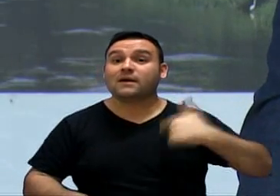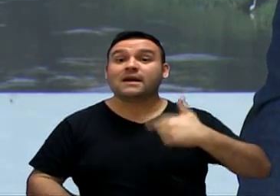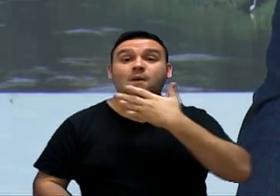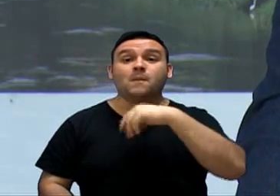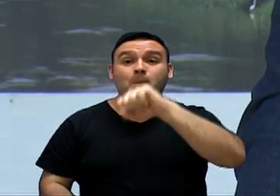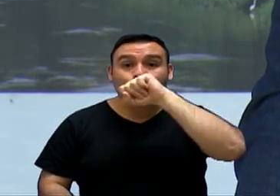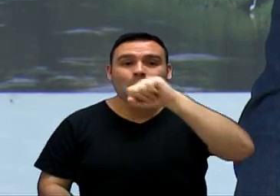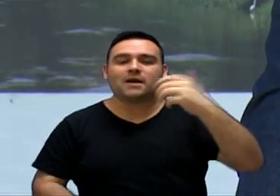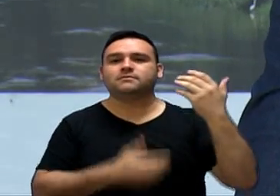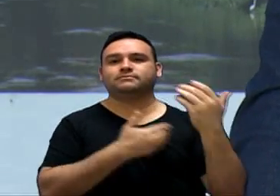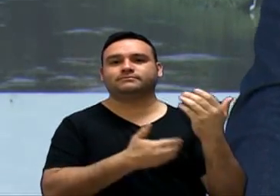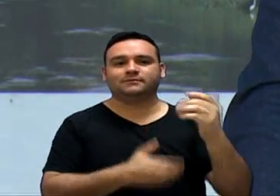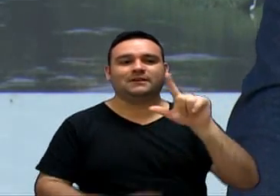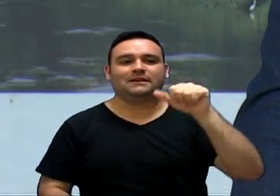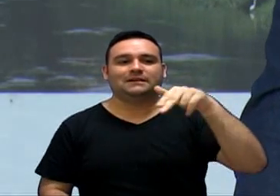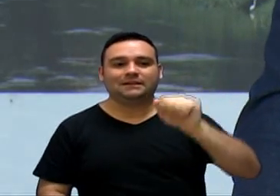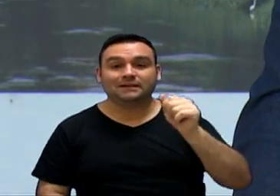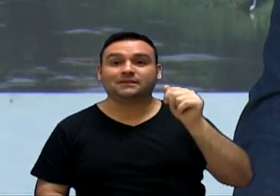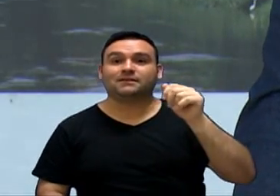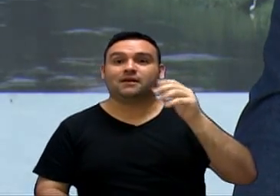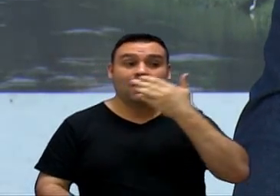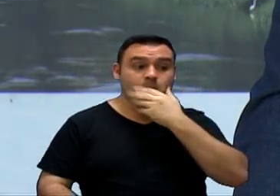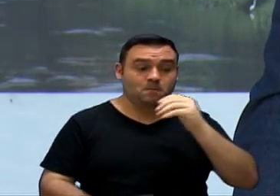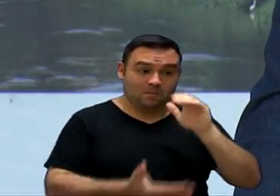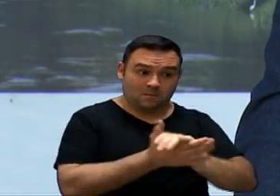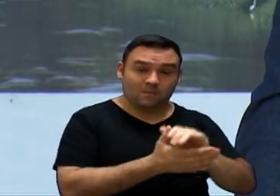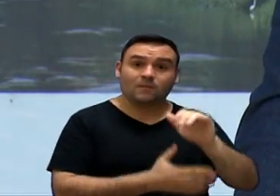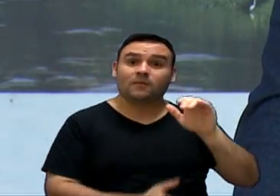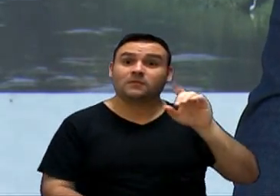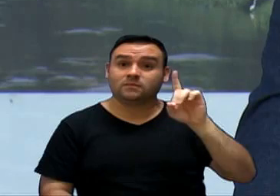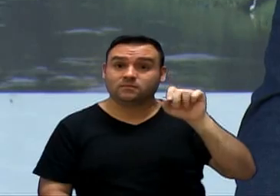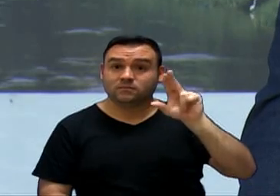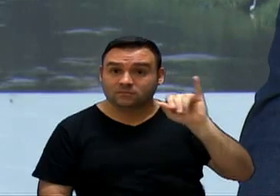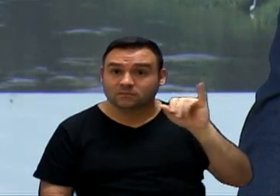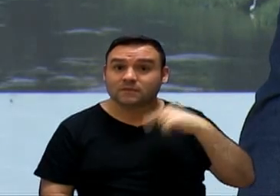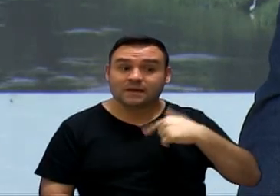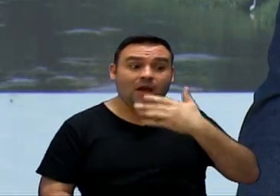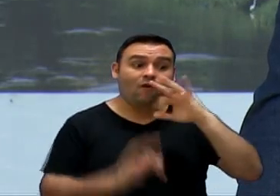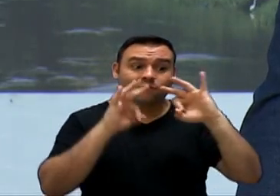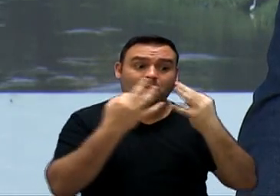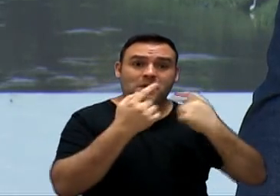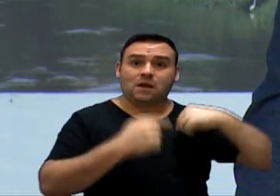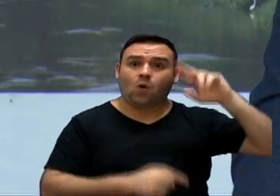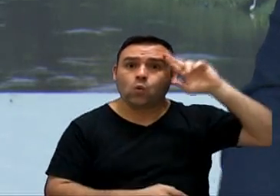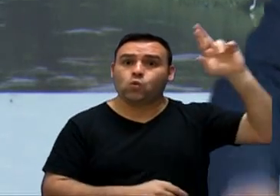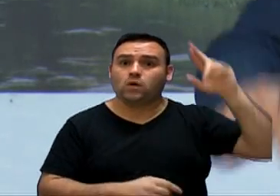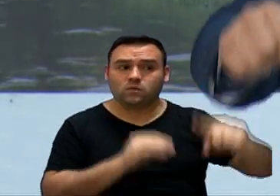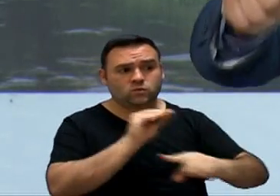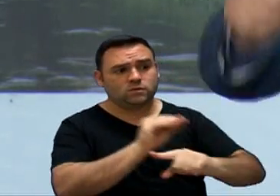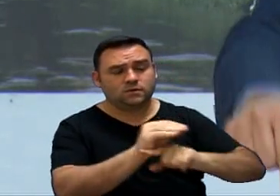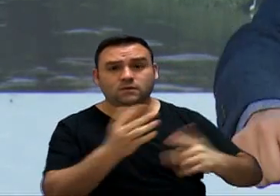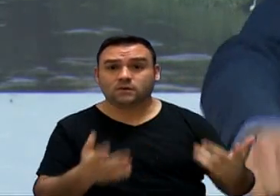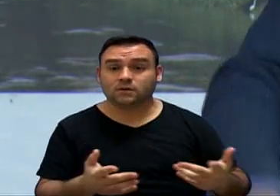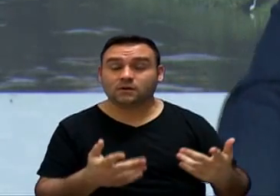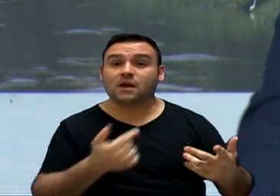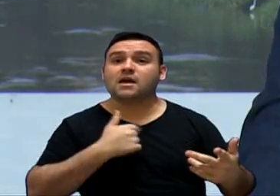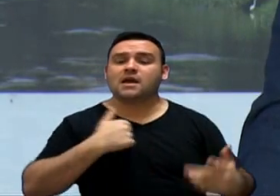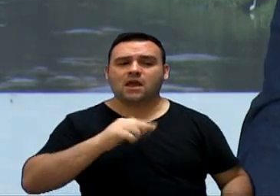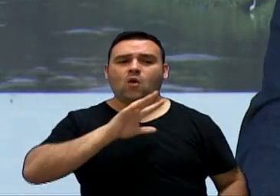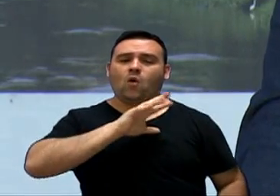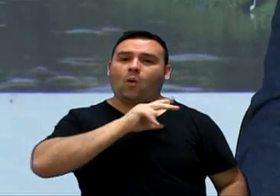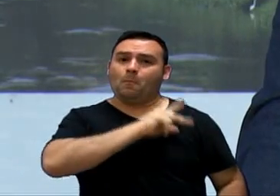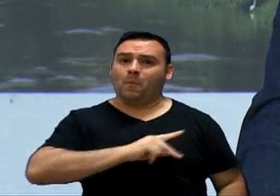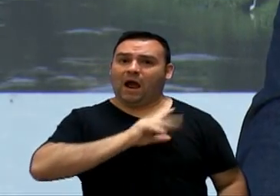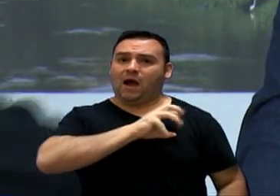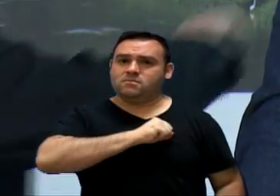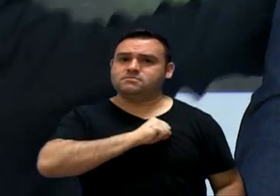Lana. Eu sou o marido da Dani. Eu sou um pai de família. Um patriota desta